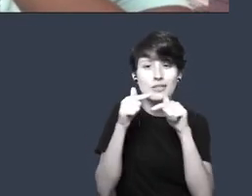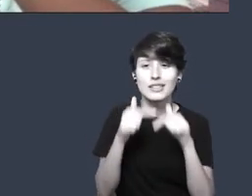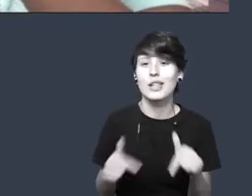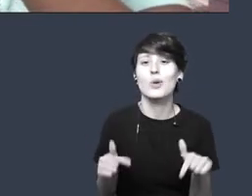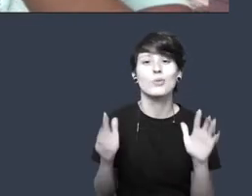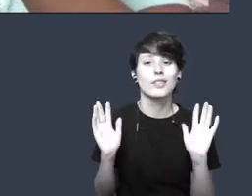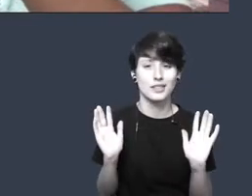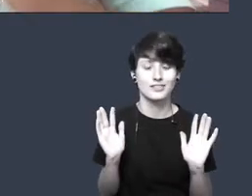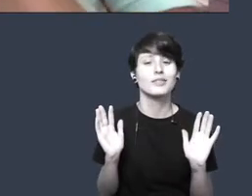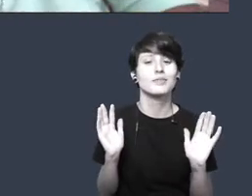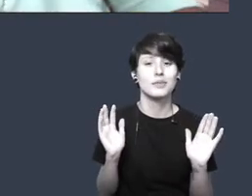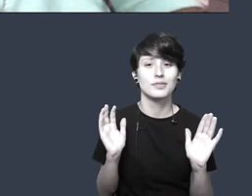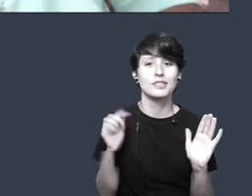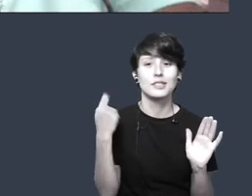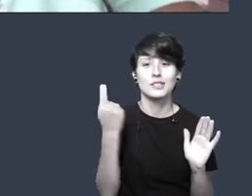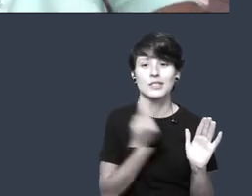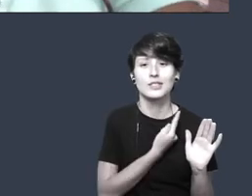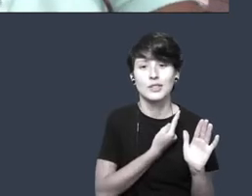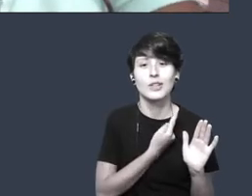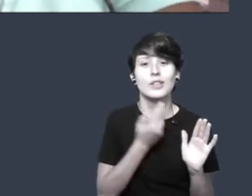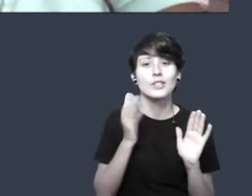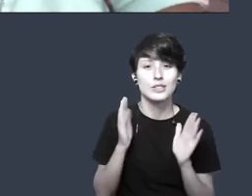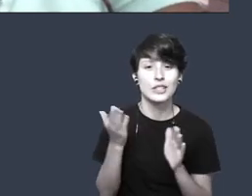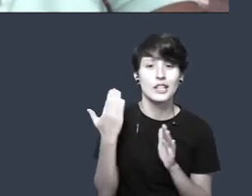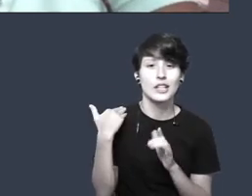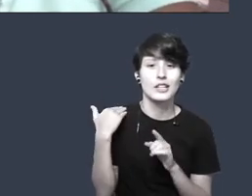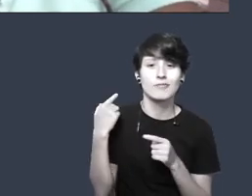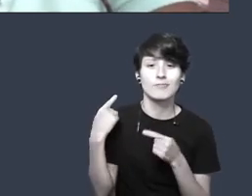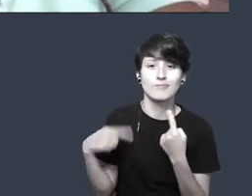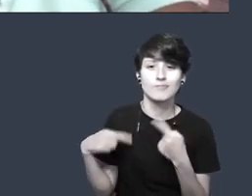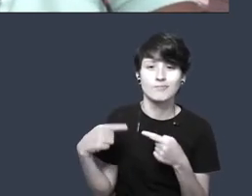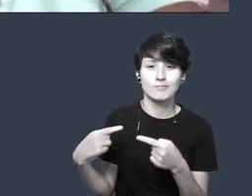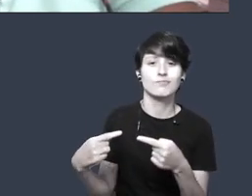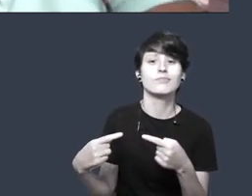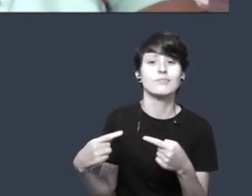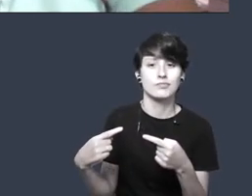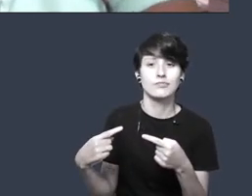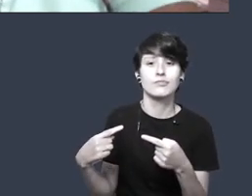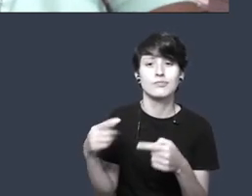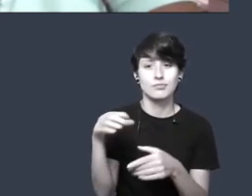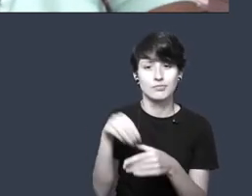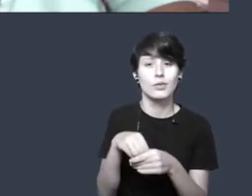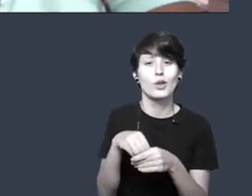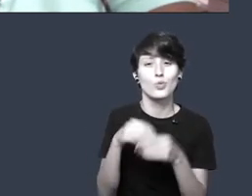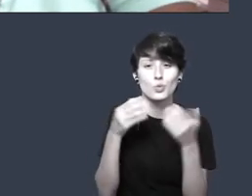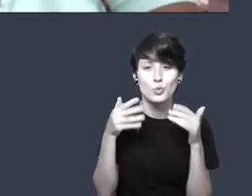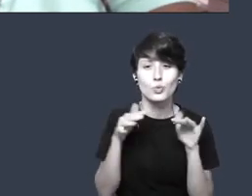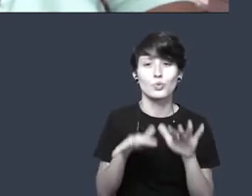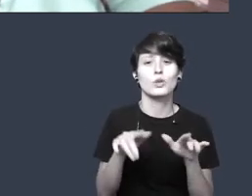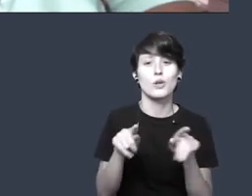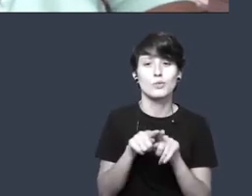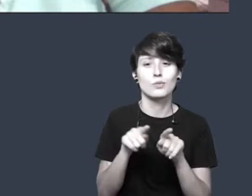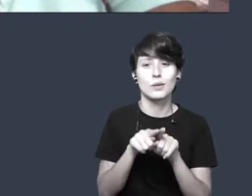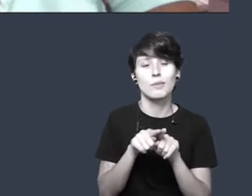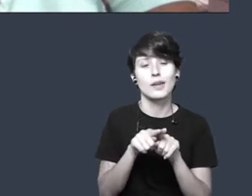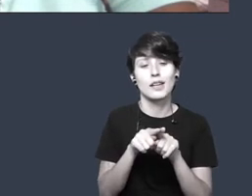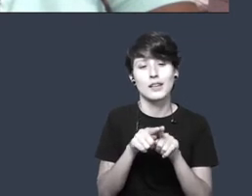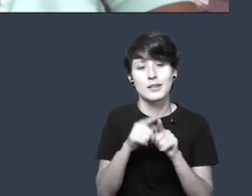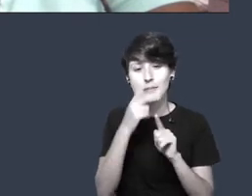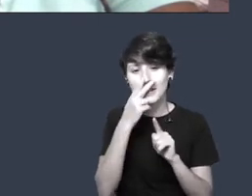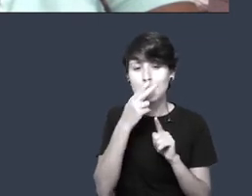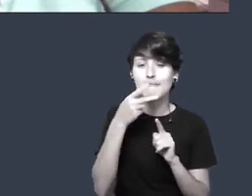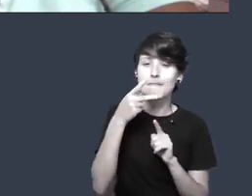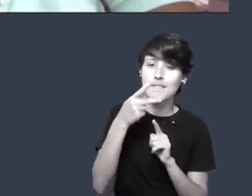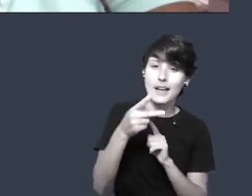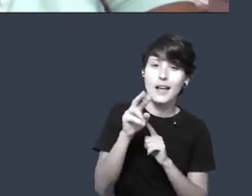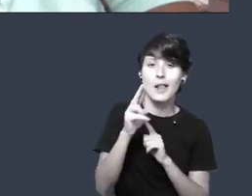eu já entro com essa discussão, até próprio dentro do AI, inclusive, quando a gente começa a trazer essa discussão, né,